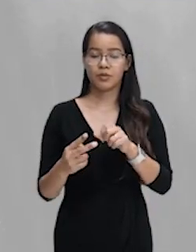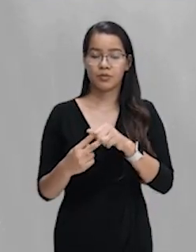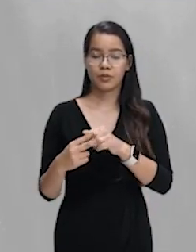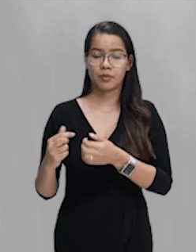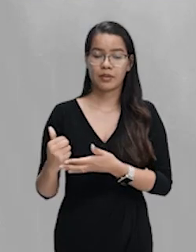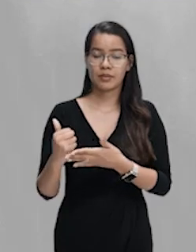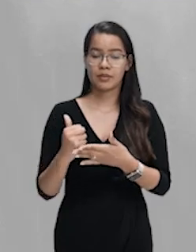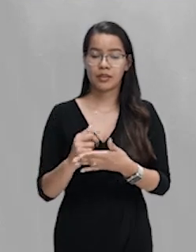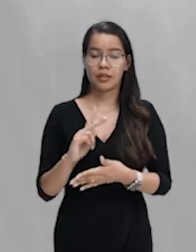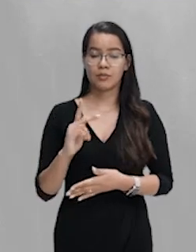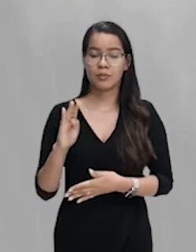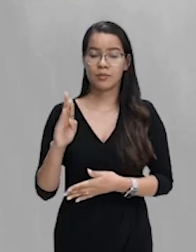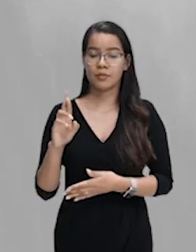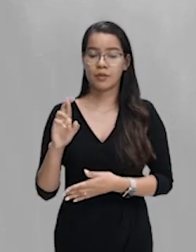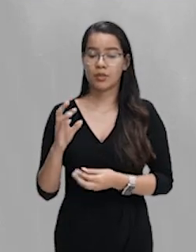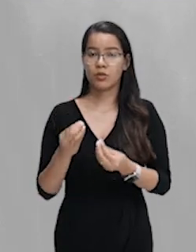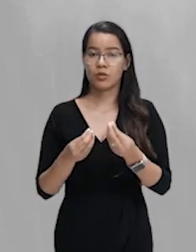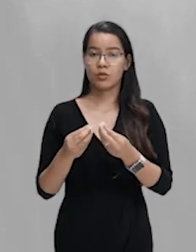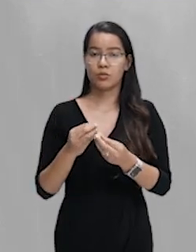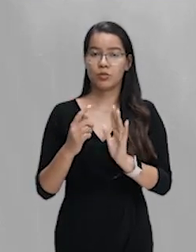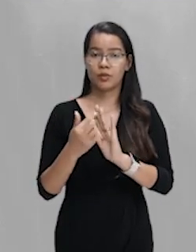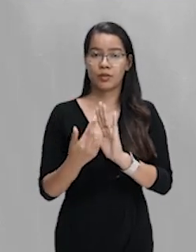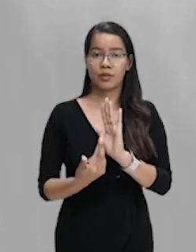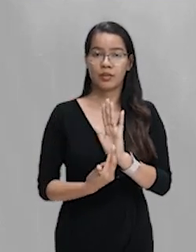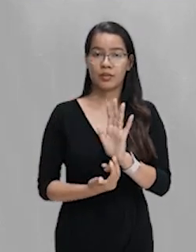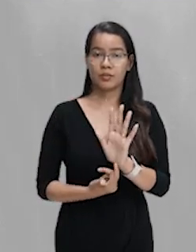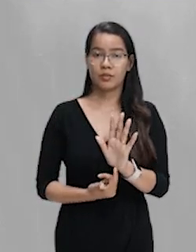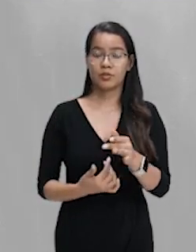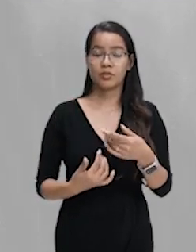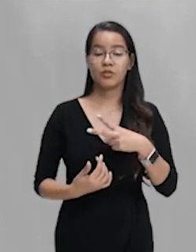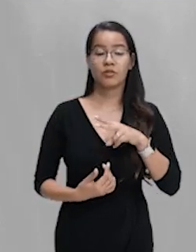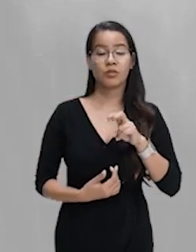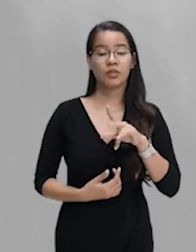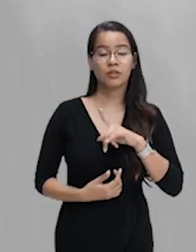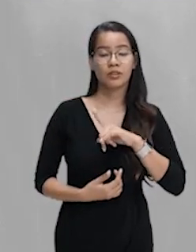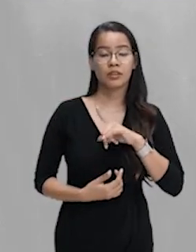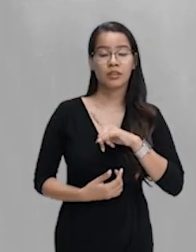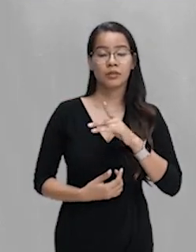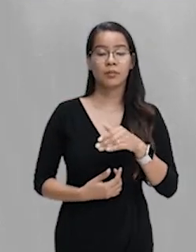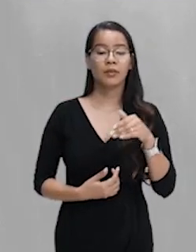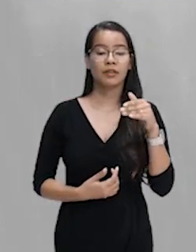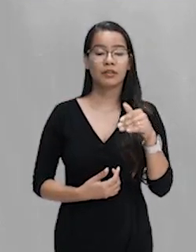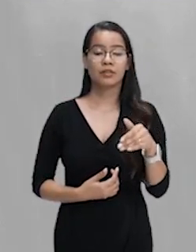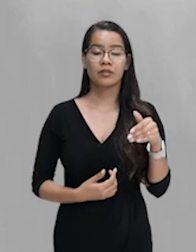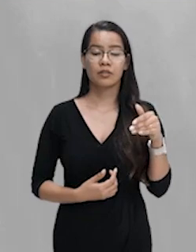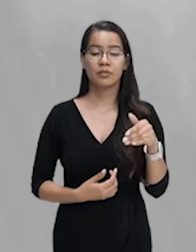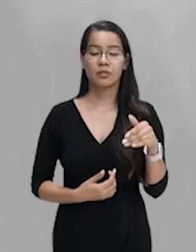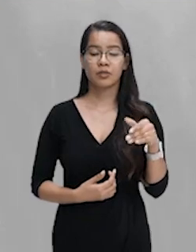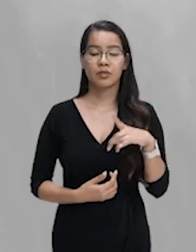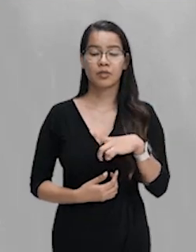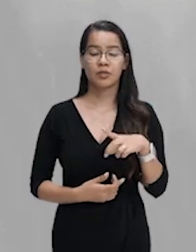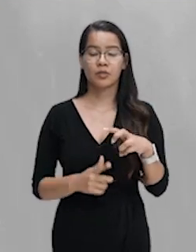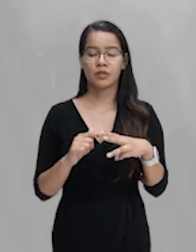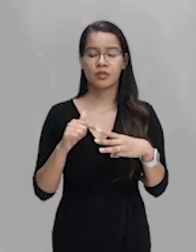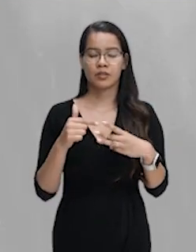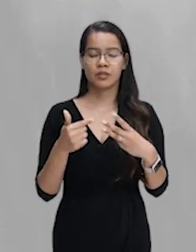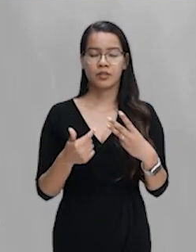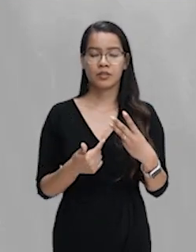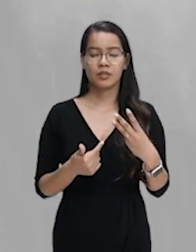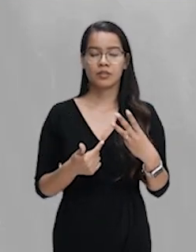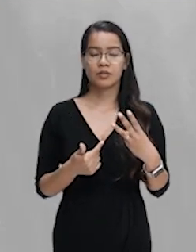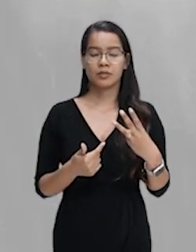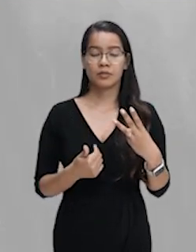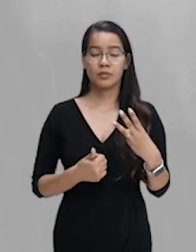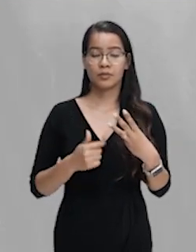auxiliar haber, conforme está aqui na regra, tá? E eu vou ter o particípio, eu tenho 3 formas